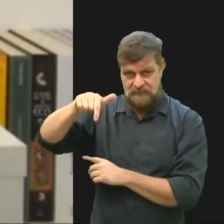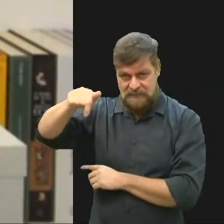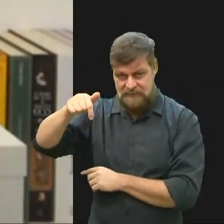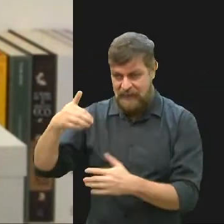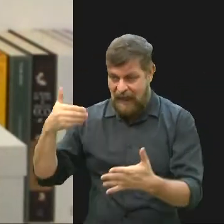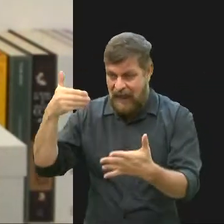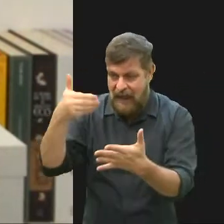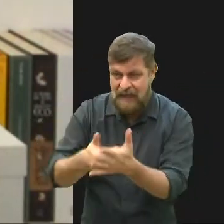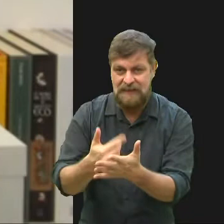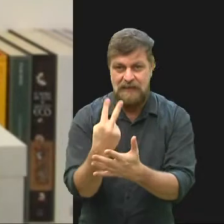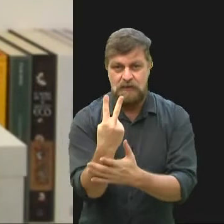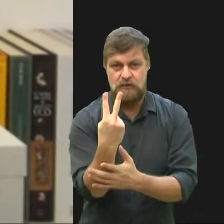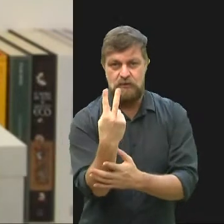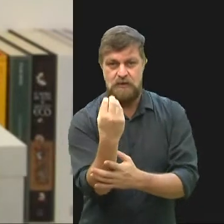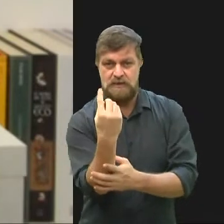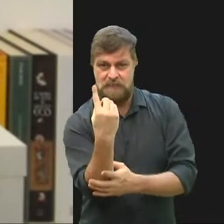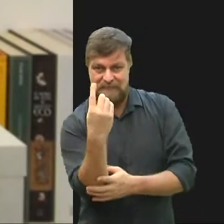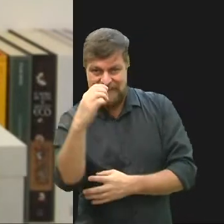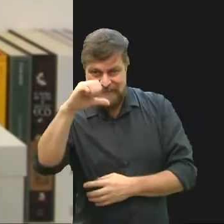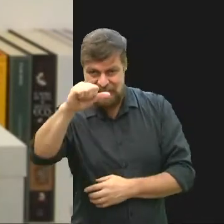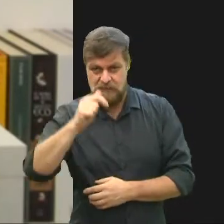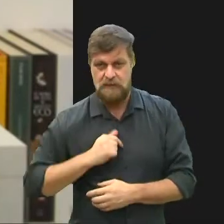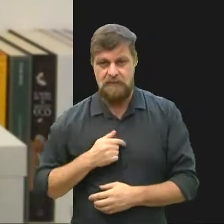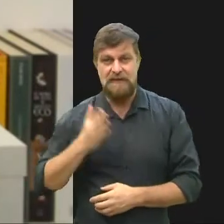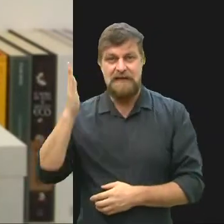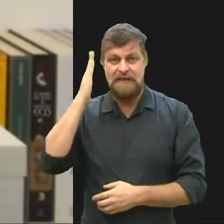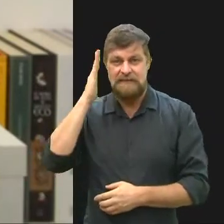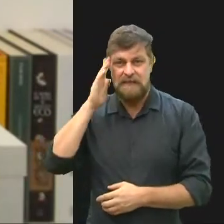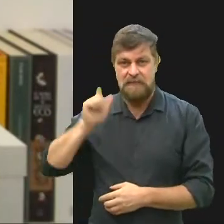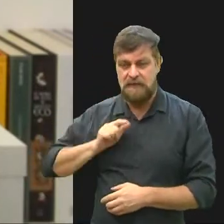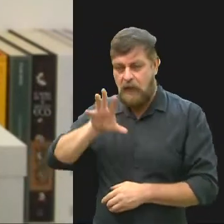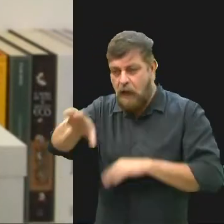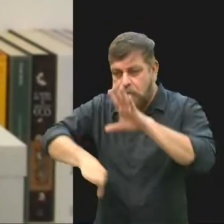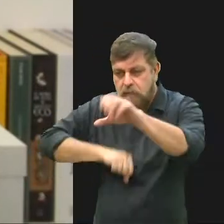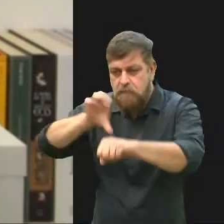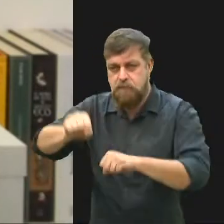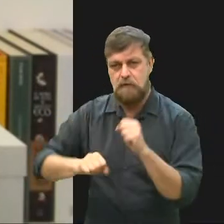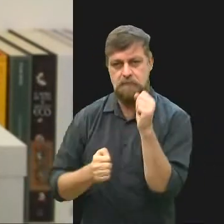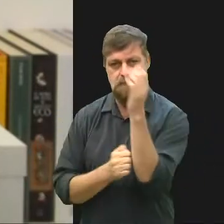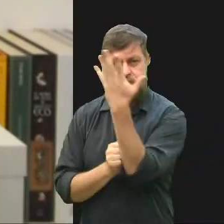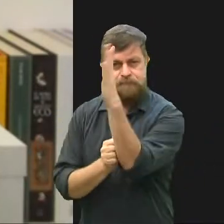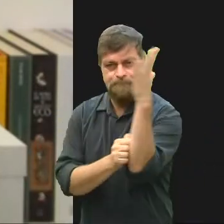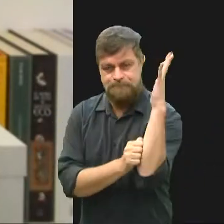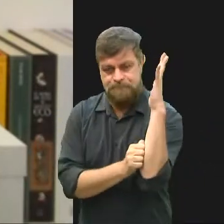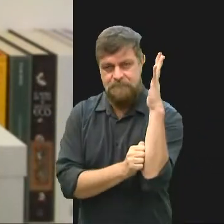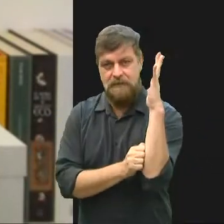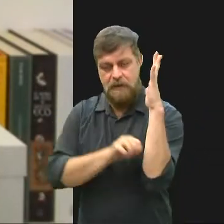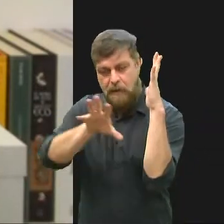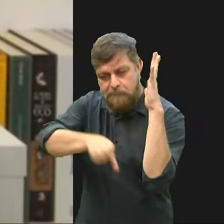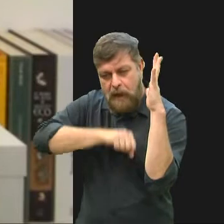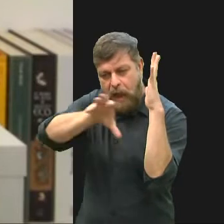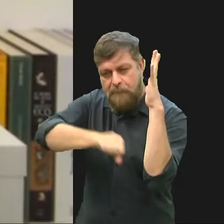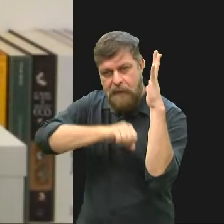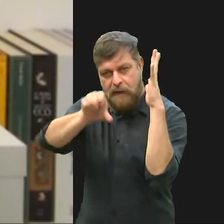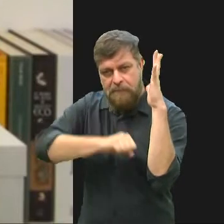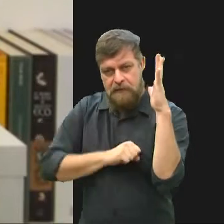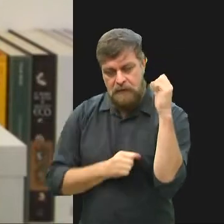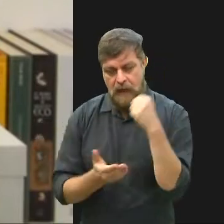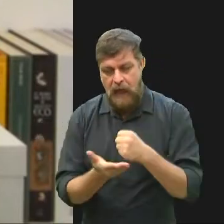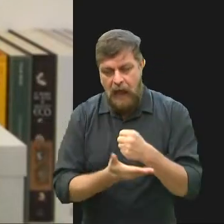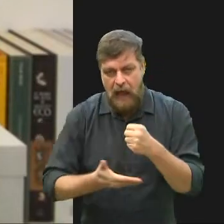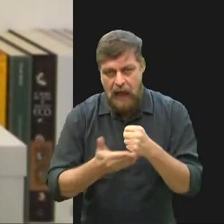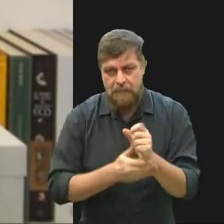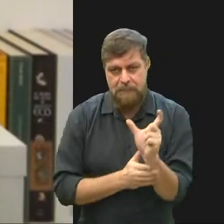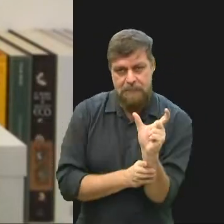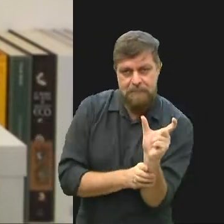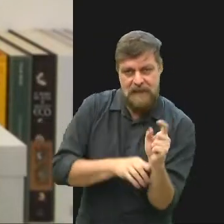1997 a 2019, acerca da participação do extrativismo vegetal e da silvicultura na produção primária de